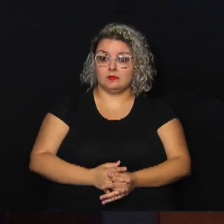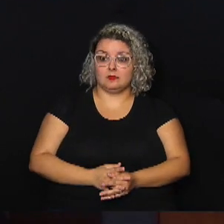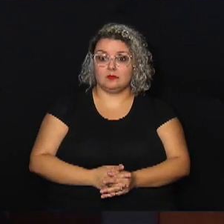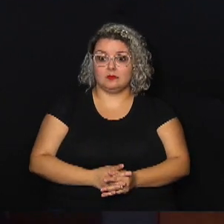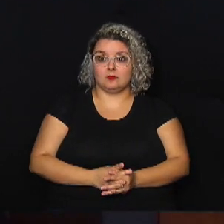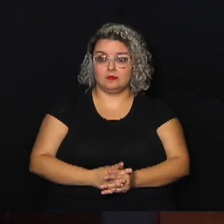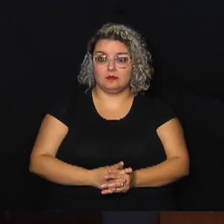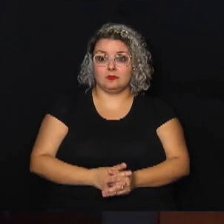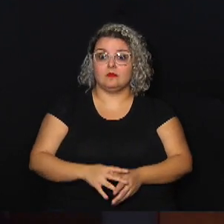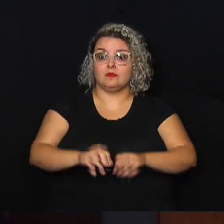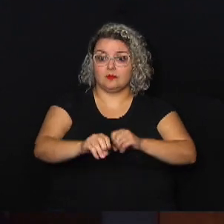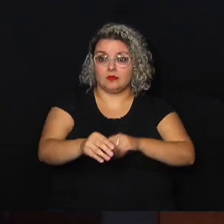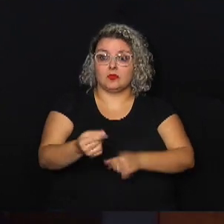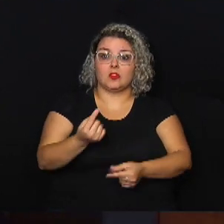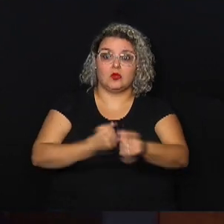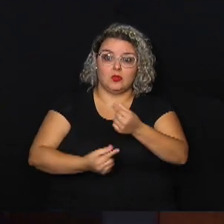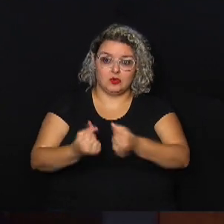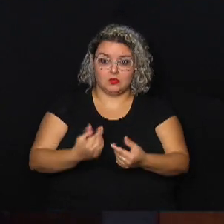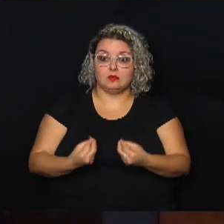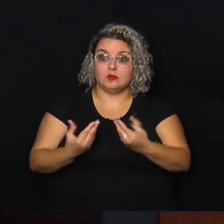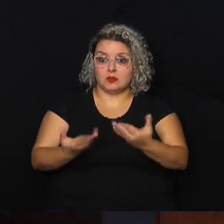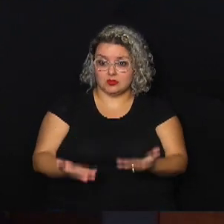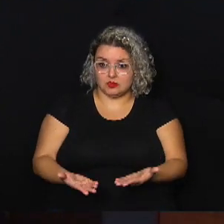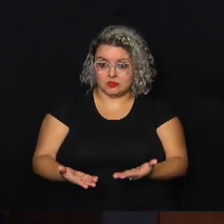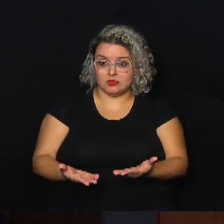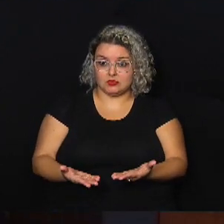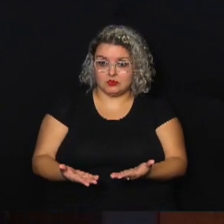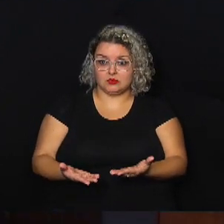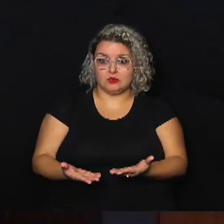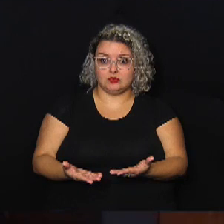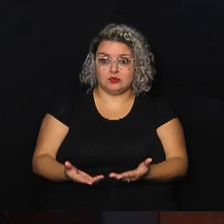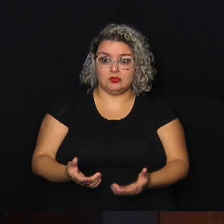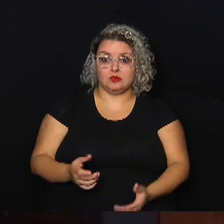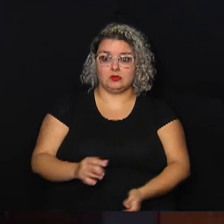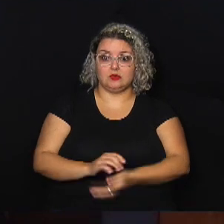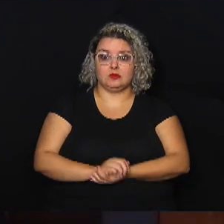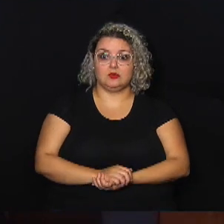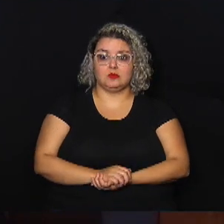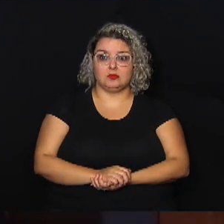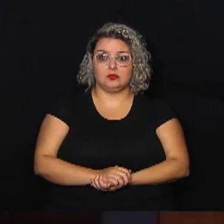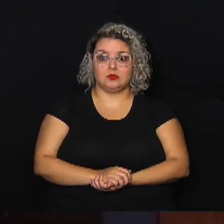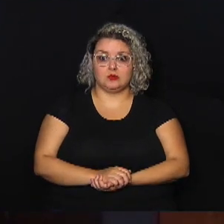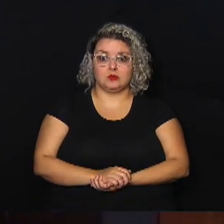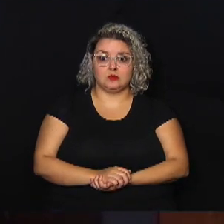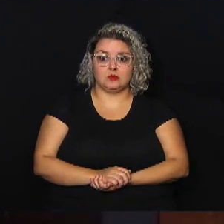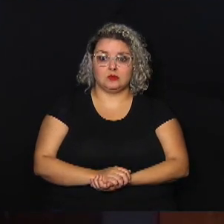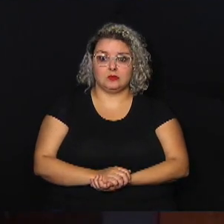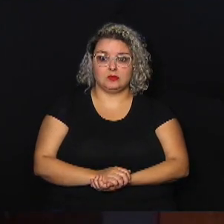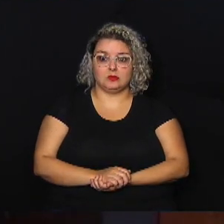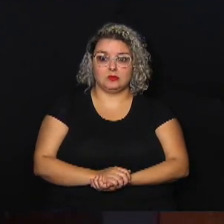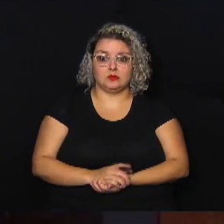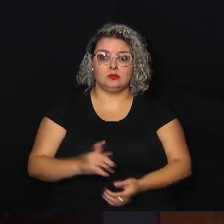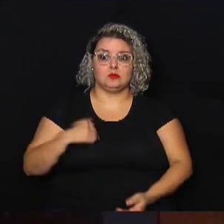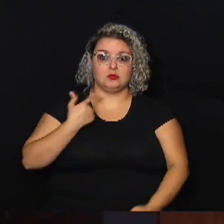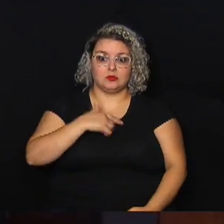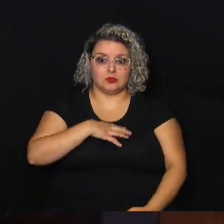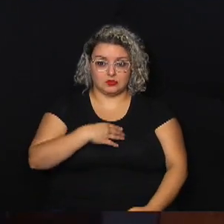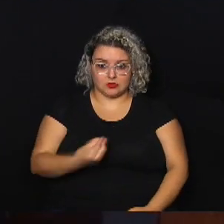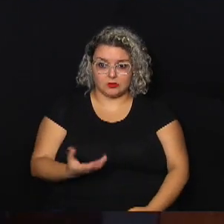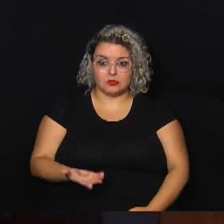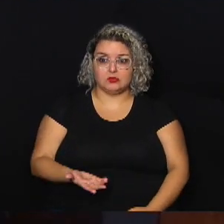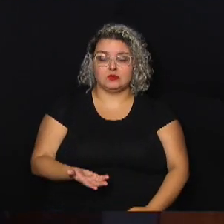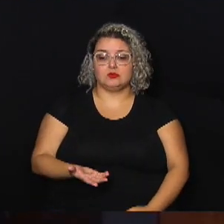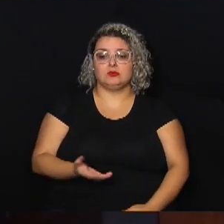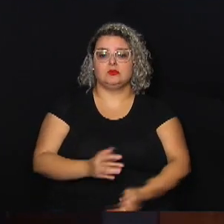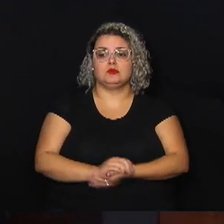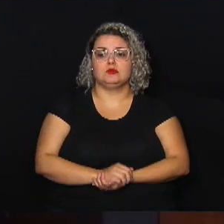educação financeira deve ser dado desde o início como educação familiar. Os filhos, eu posso falar que eu sou pai de